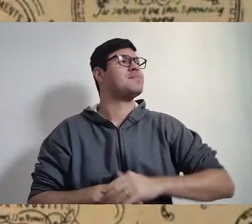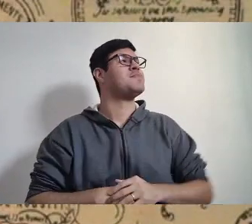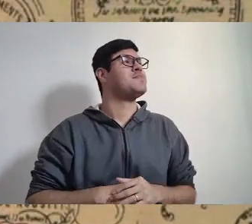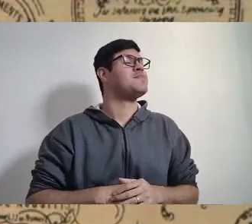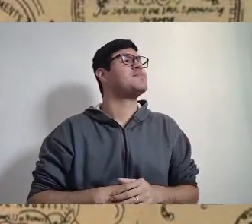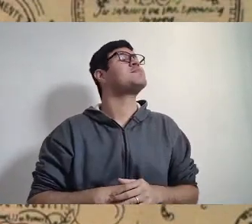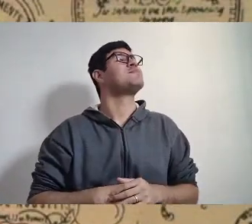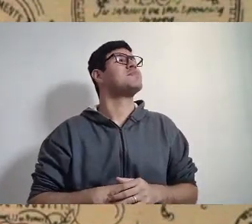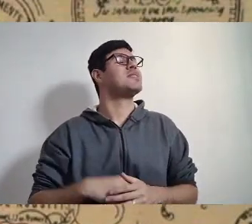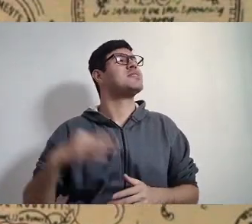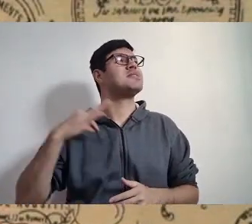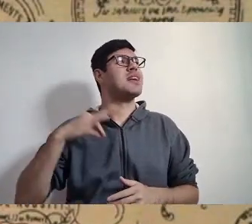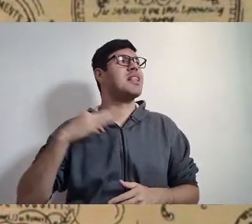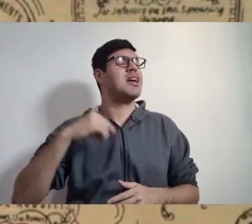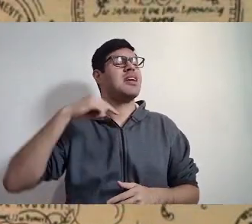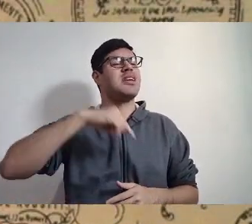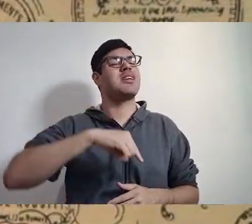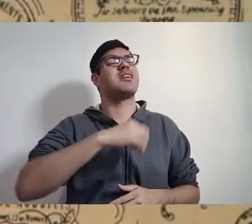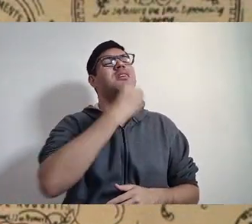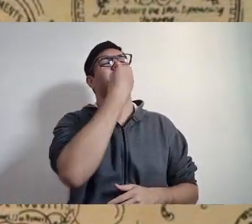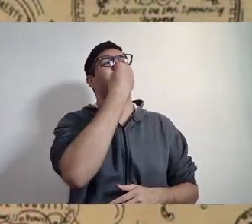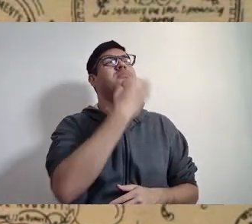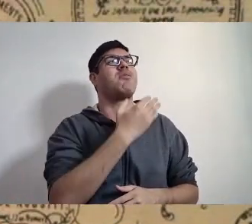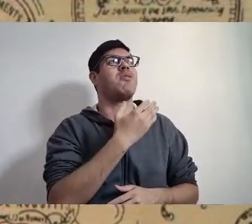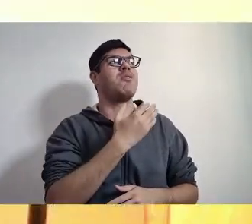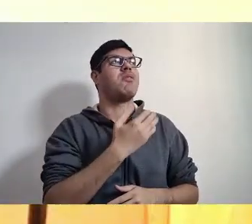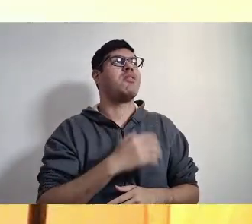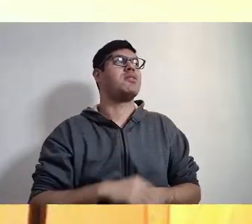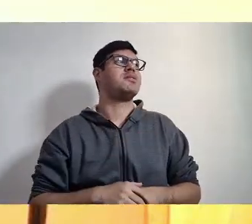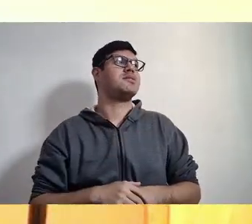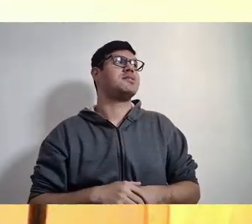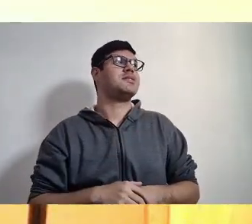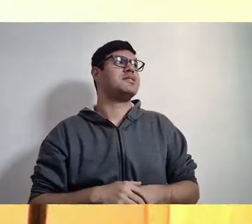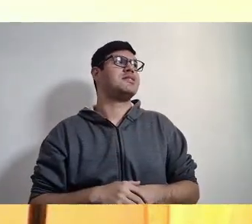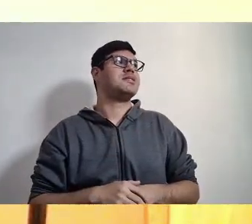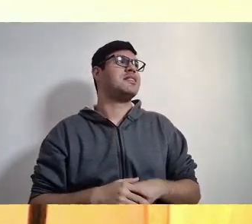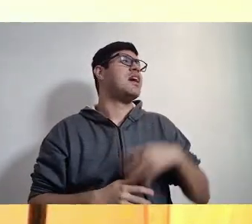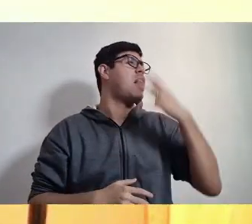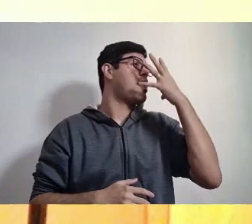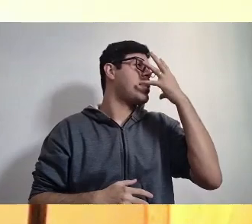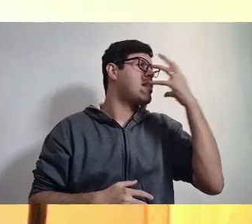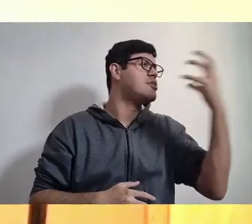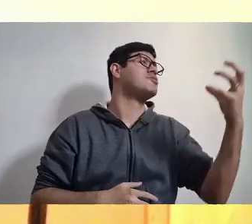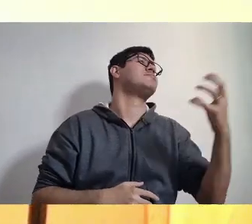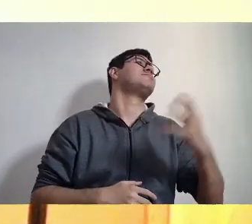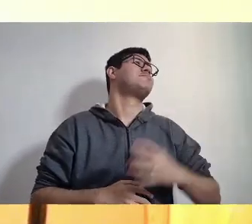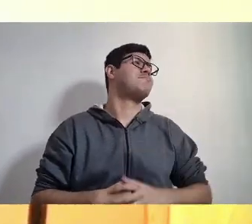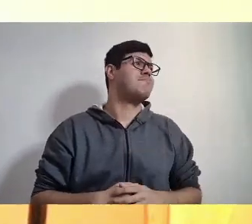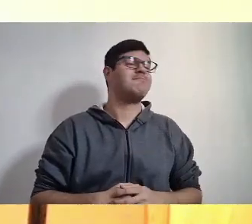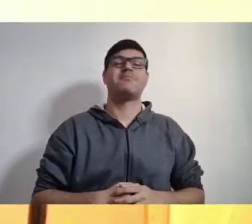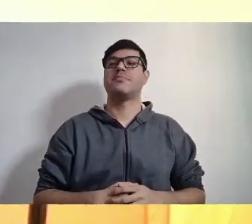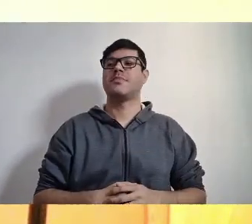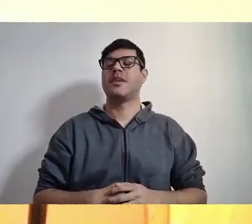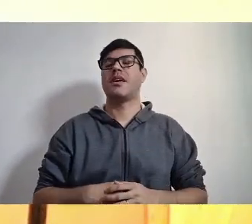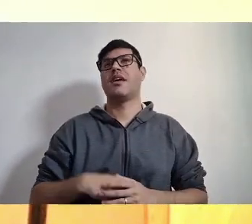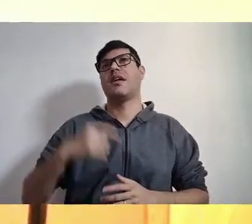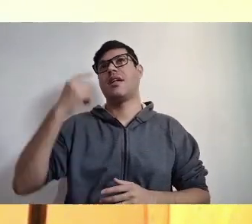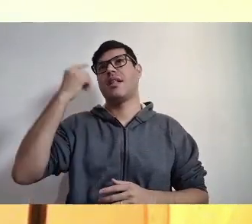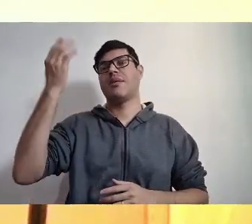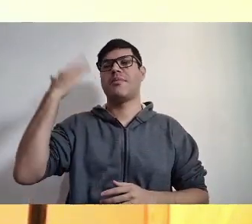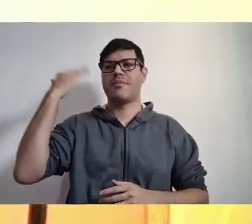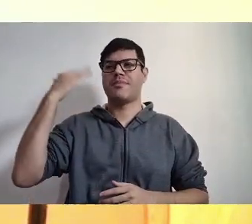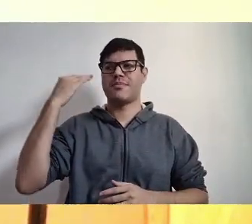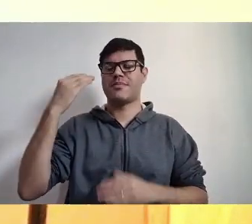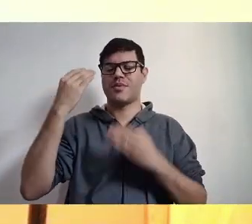convidativo, atrativo. convidativo. Exatamente. Então, mas nas outras cidades, aí, quando tem concurso. Eu me lembro quando eu estava na Câmara Municipal, uma